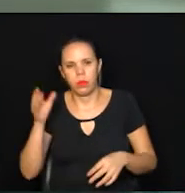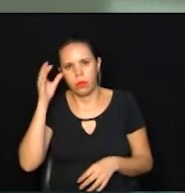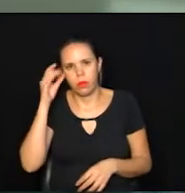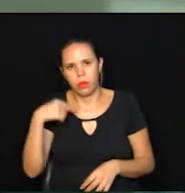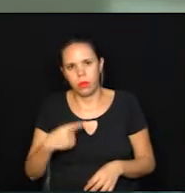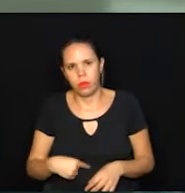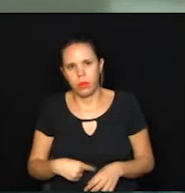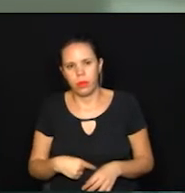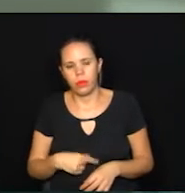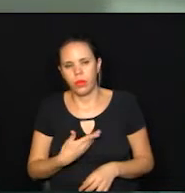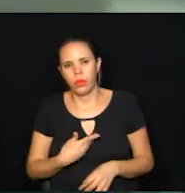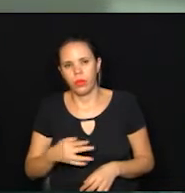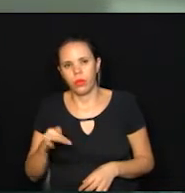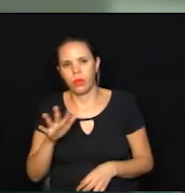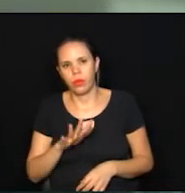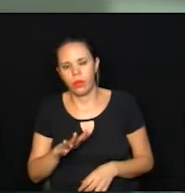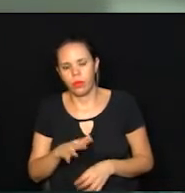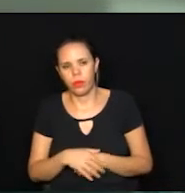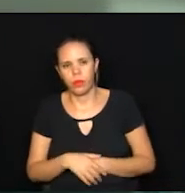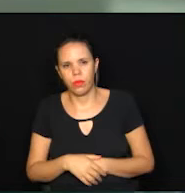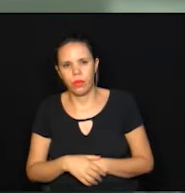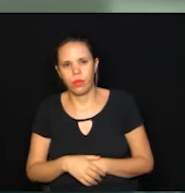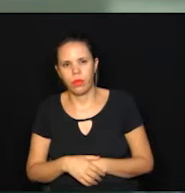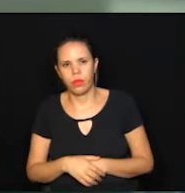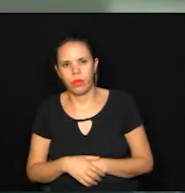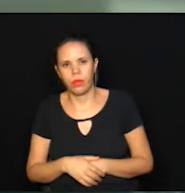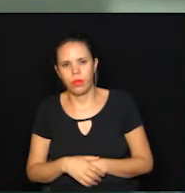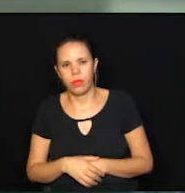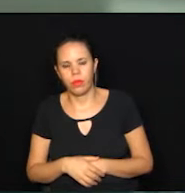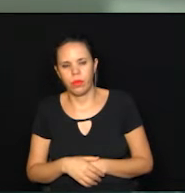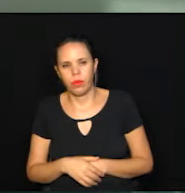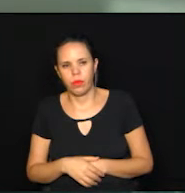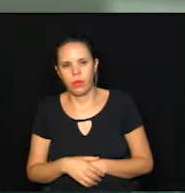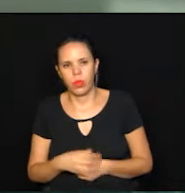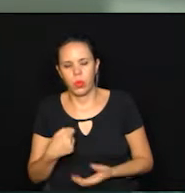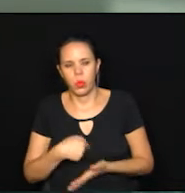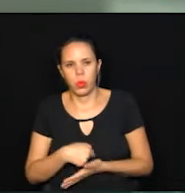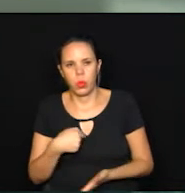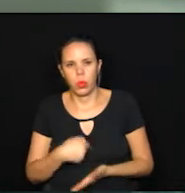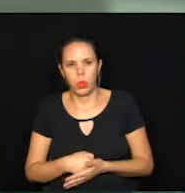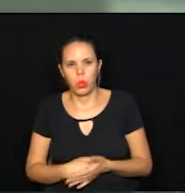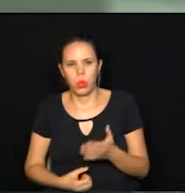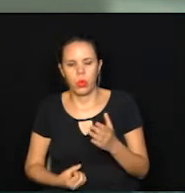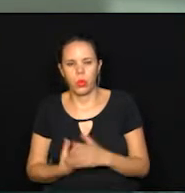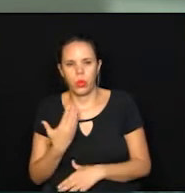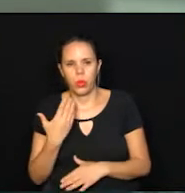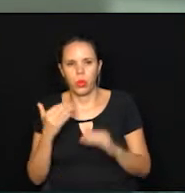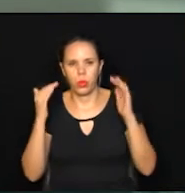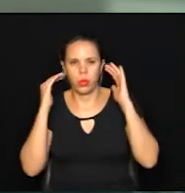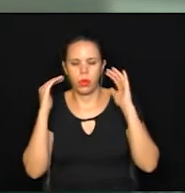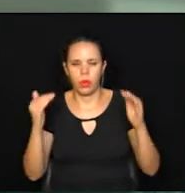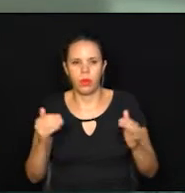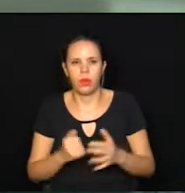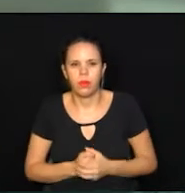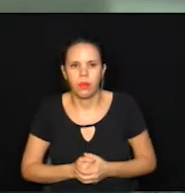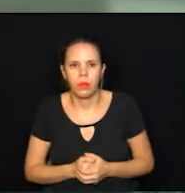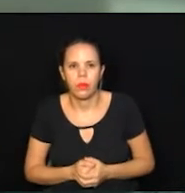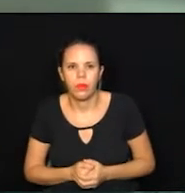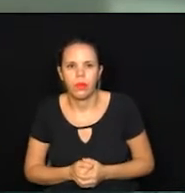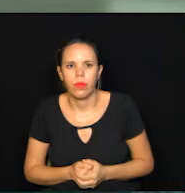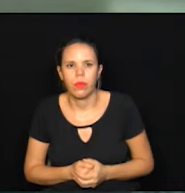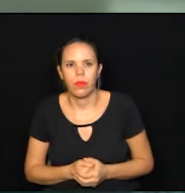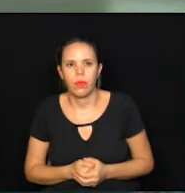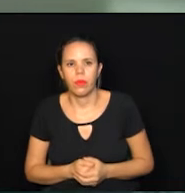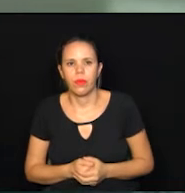o governo federal se viu obrigado a correr atrás de garantir a chegada de